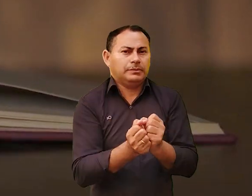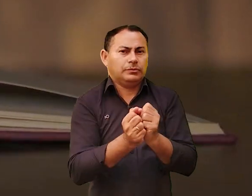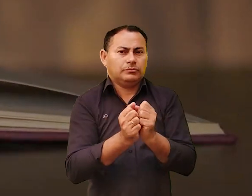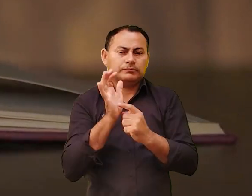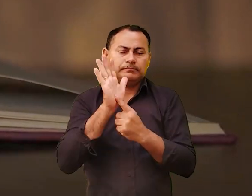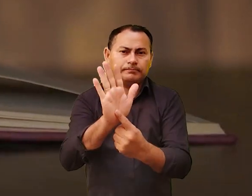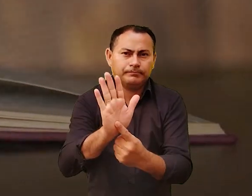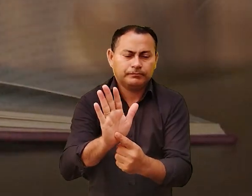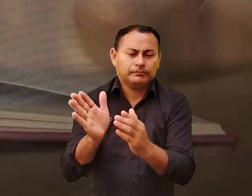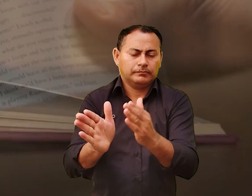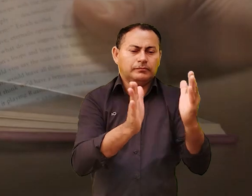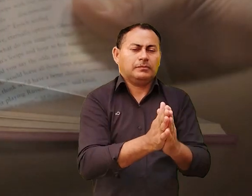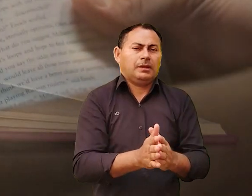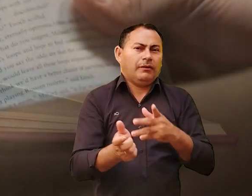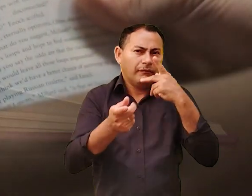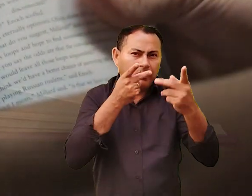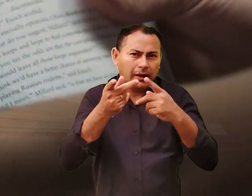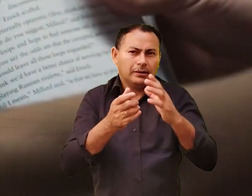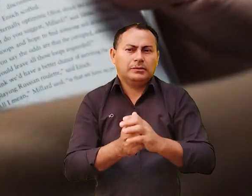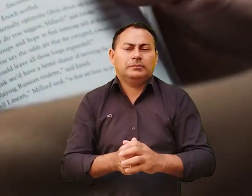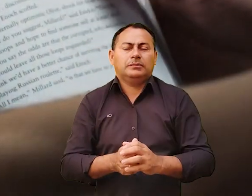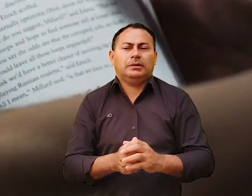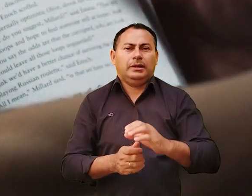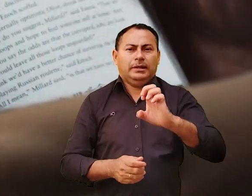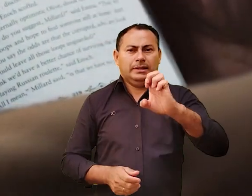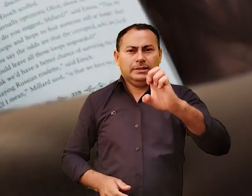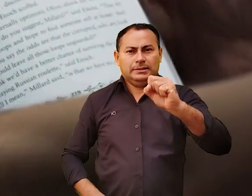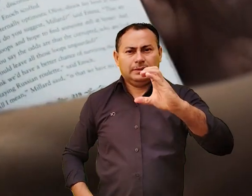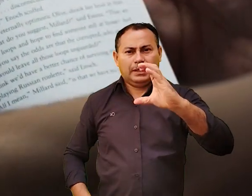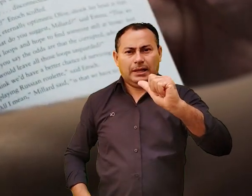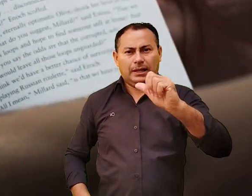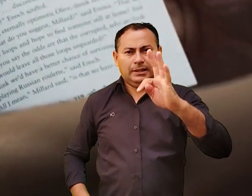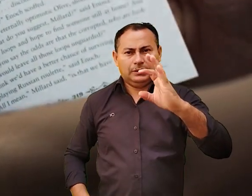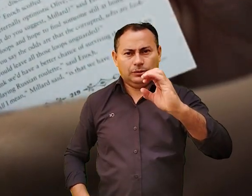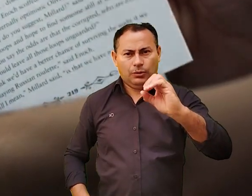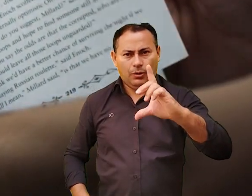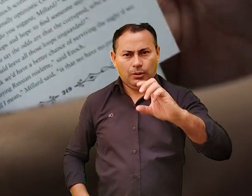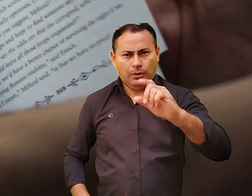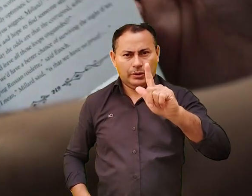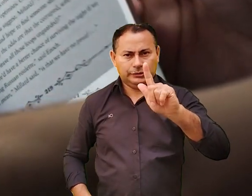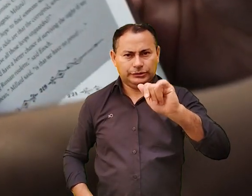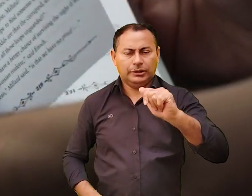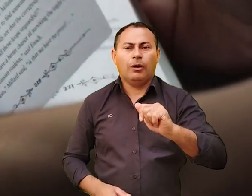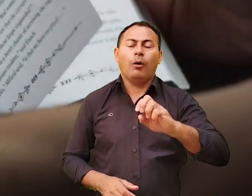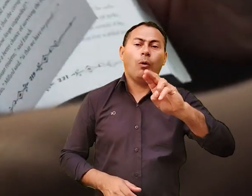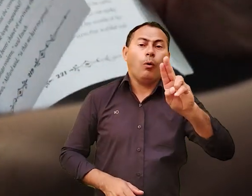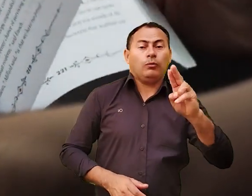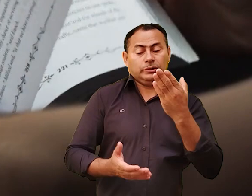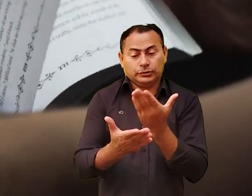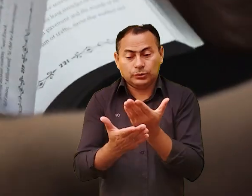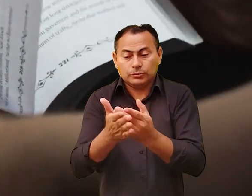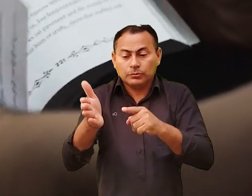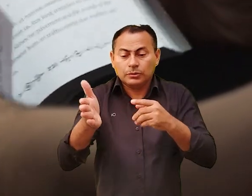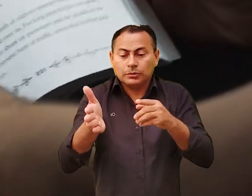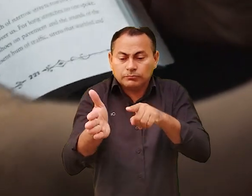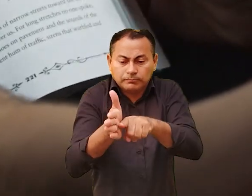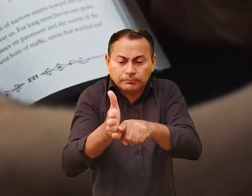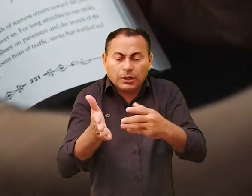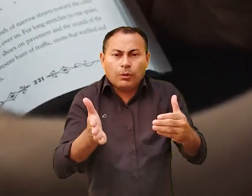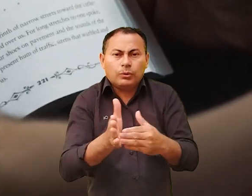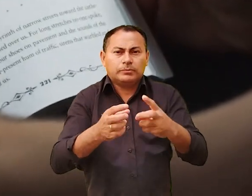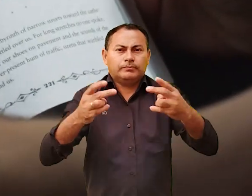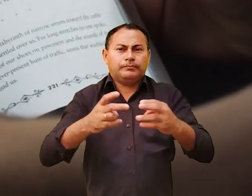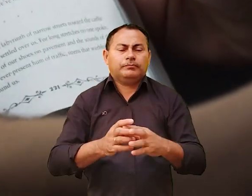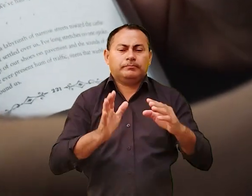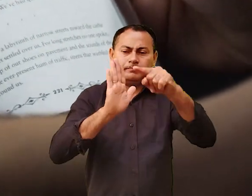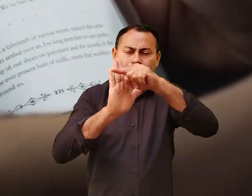visões. Esta parte do enredo é chamada de escatologia, ou estudo das últimas coisas, o grande plano